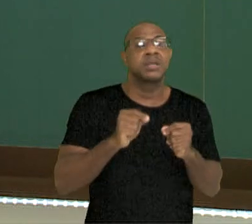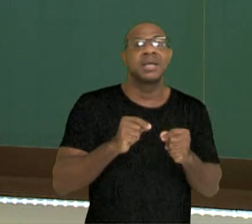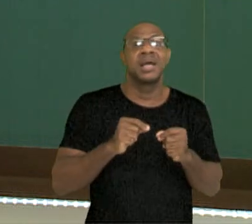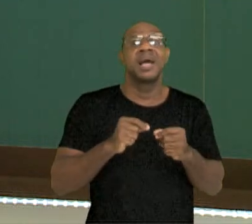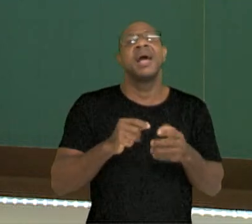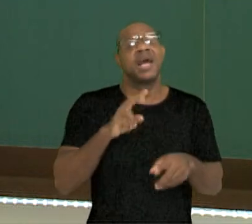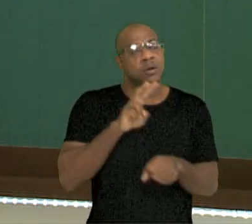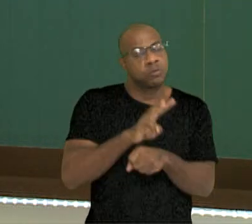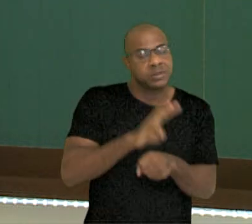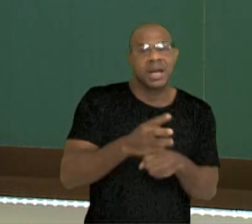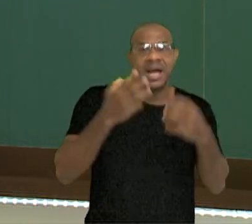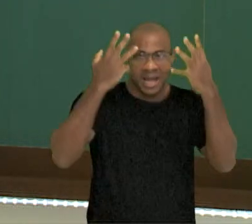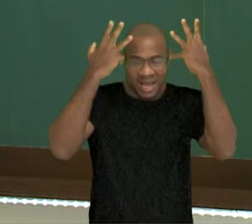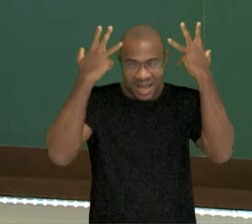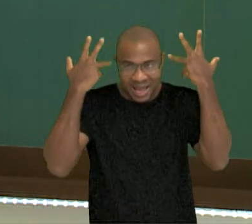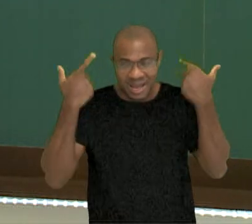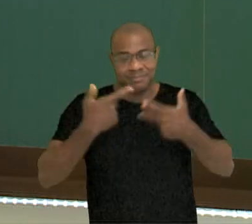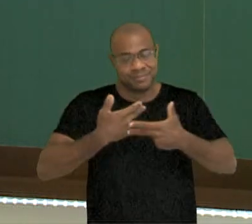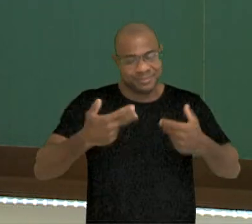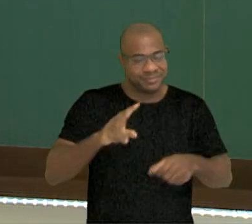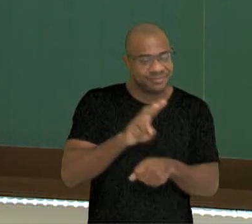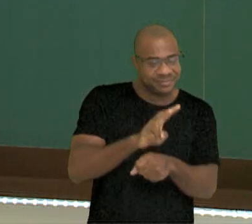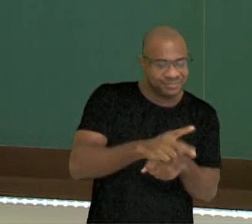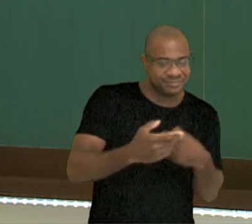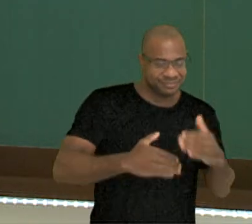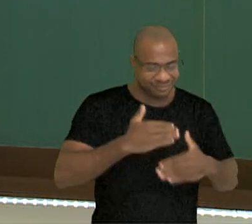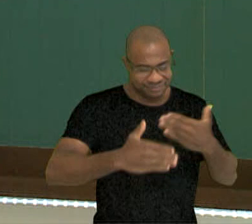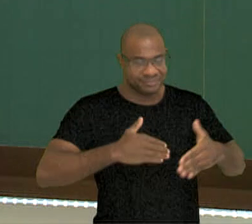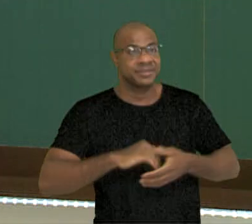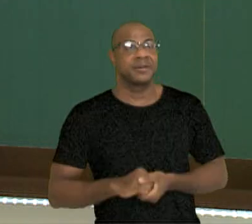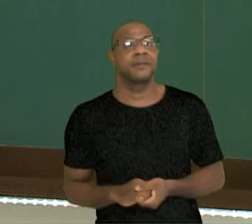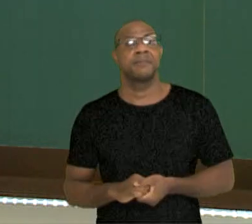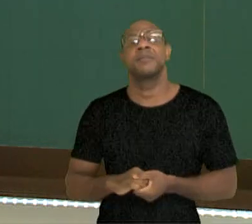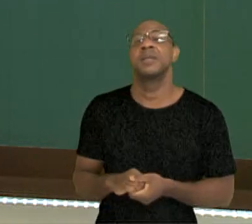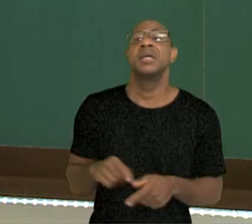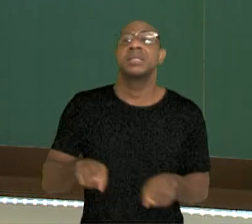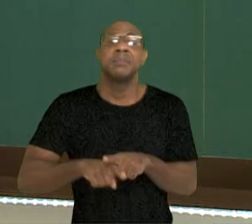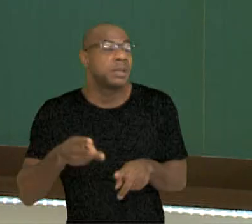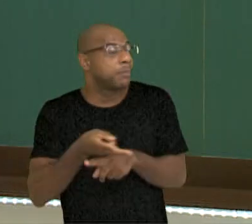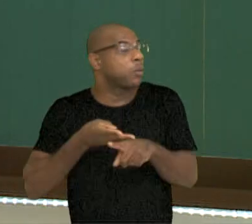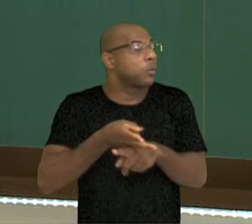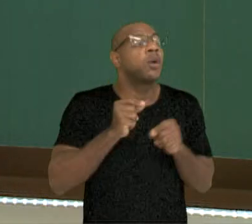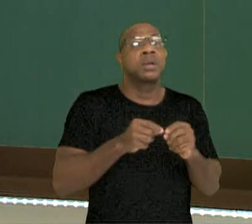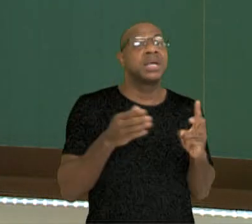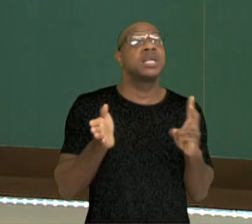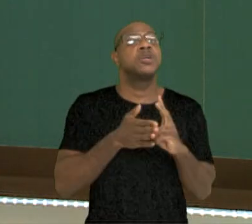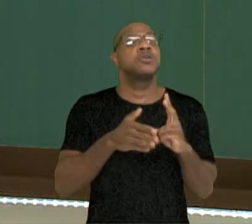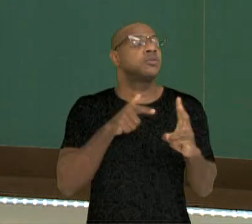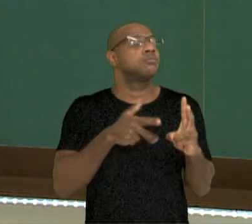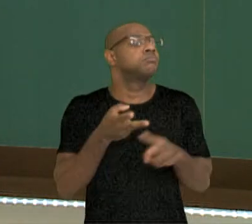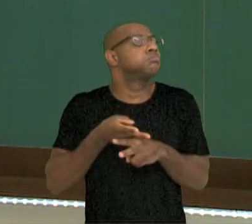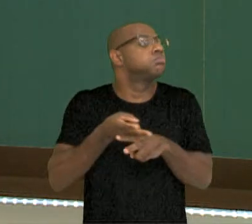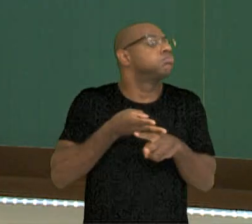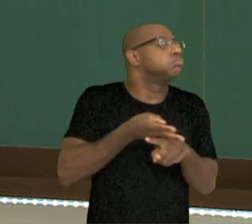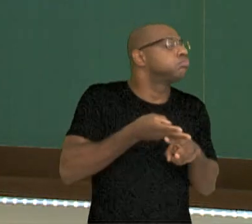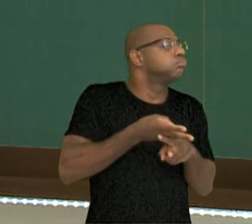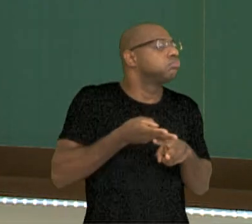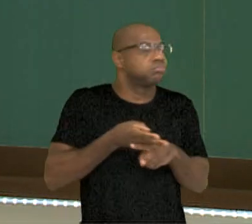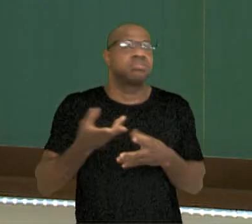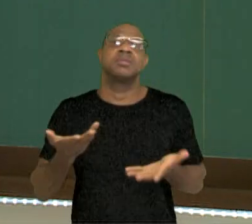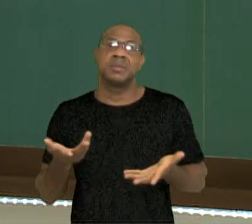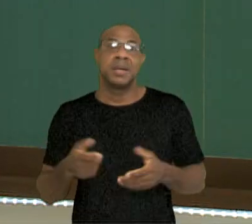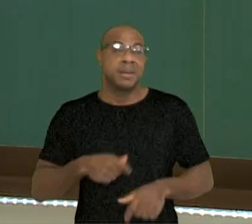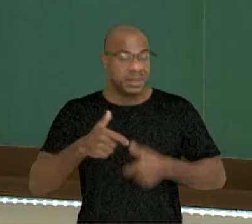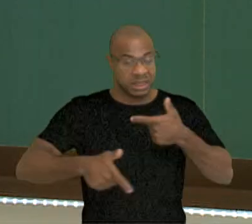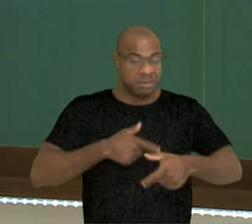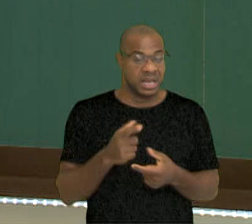as expedições ali que a gente falou em busca de povos indígenas, de pessoas, né, que eram os povos indígenas, para trabalharem